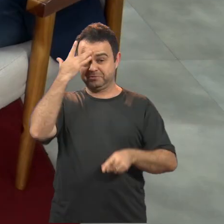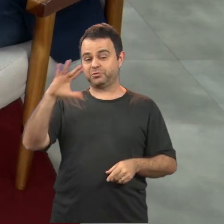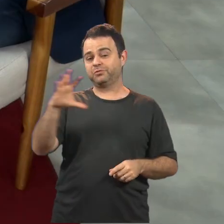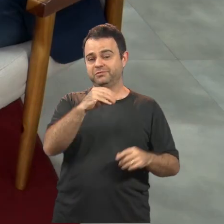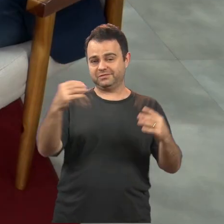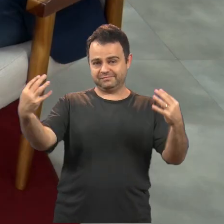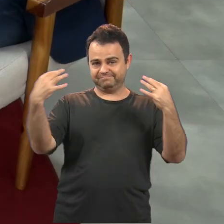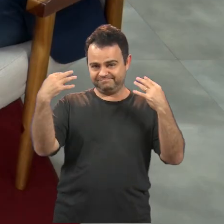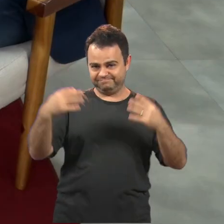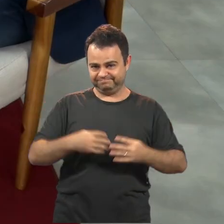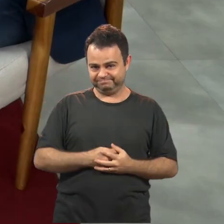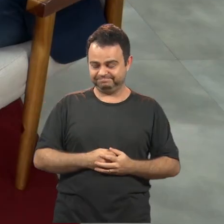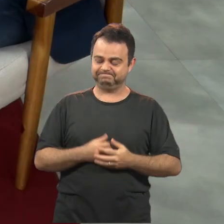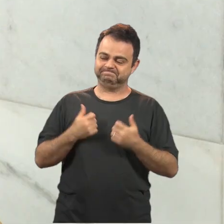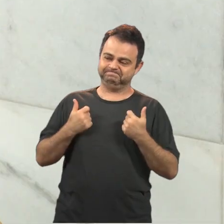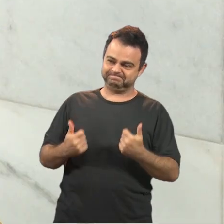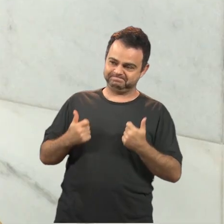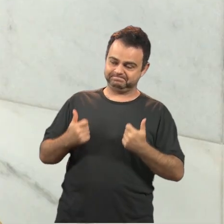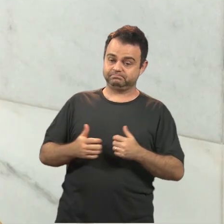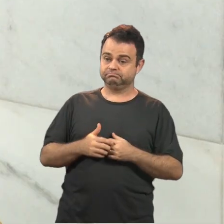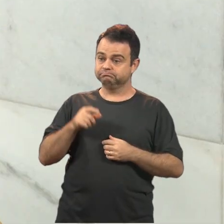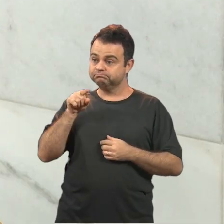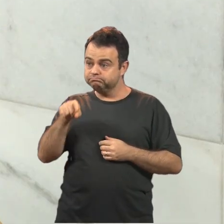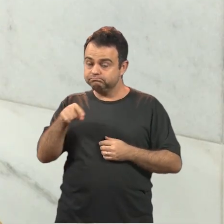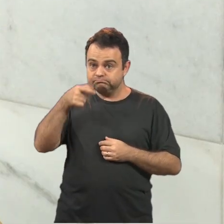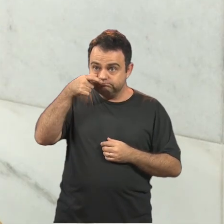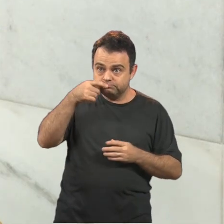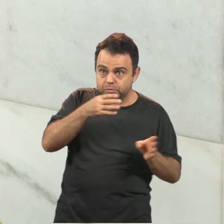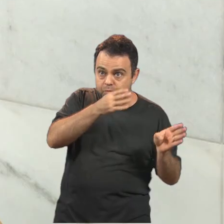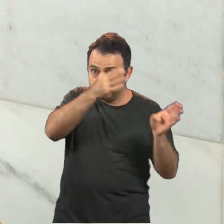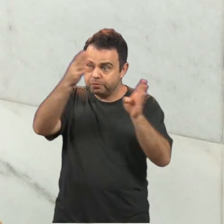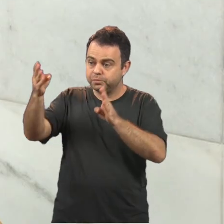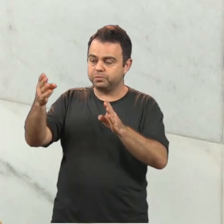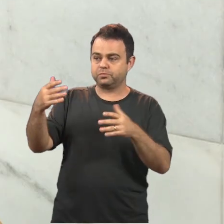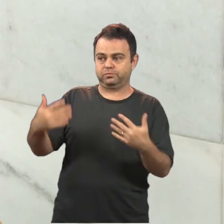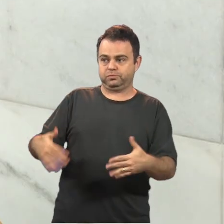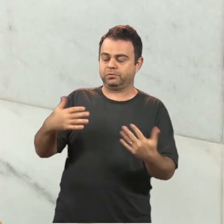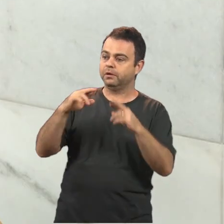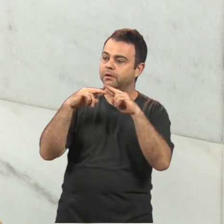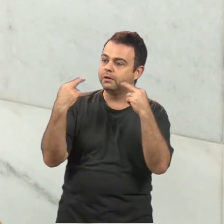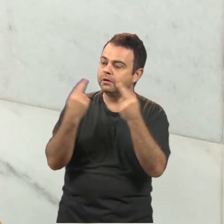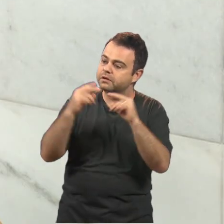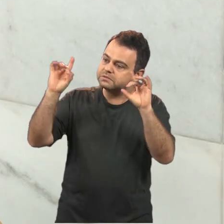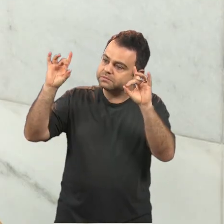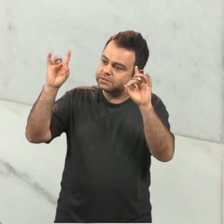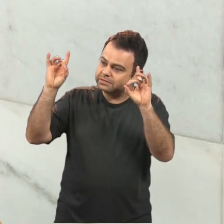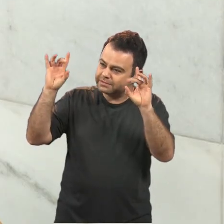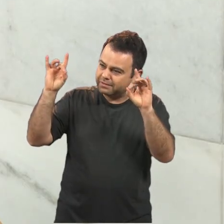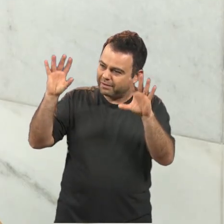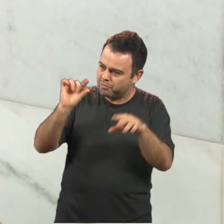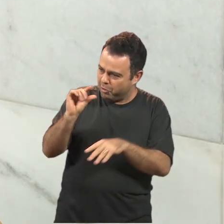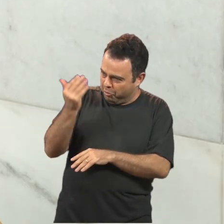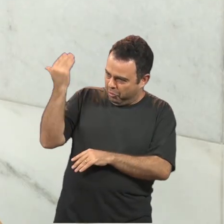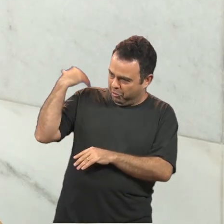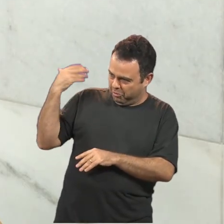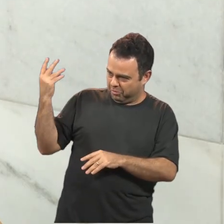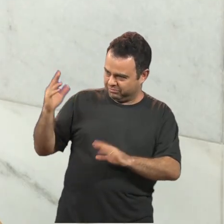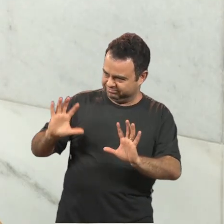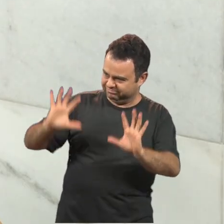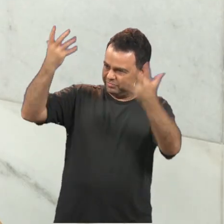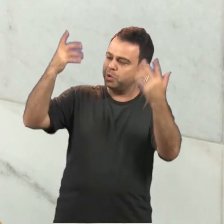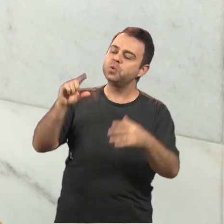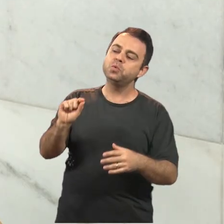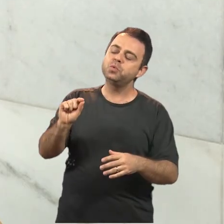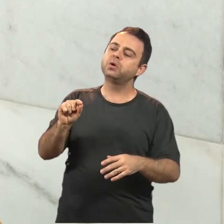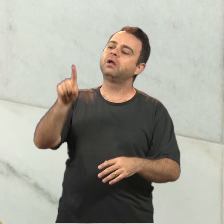TV Câmara. Tá certo. Bom, e quem acompanha aí nossa programação deve ter assistido a sessão solene realizada recentemente em